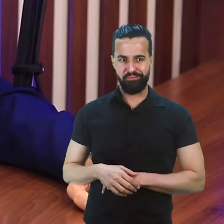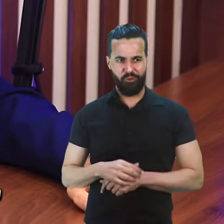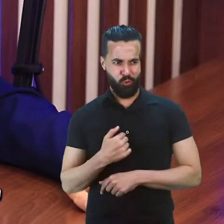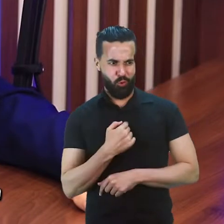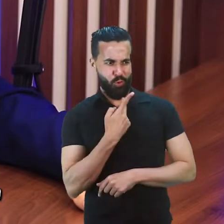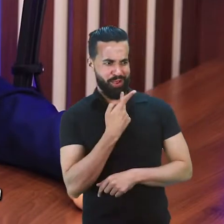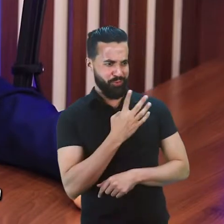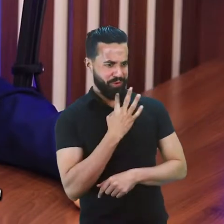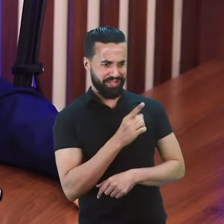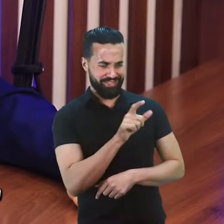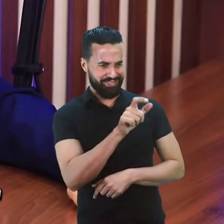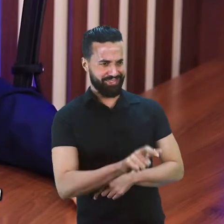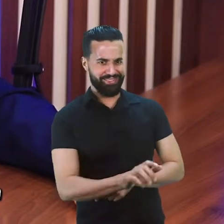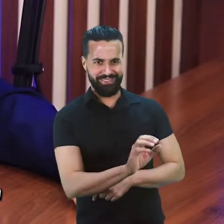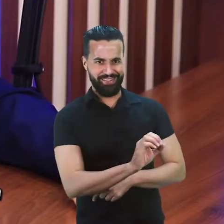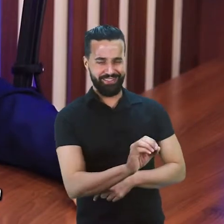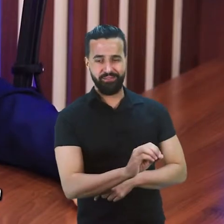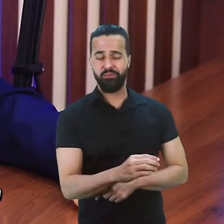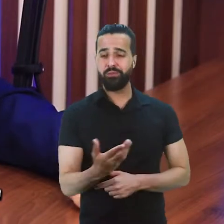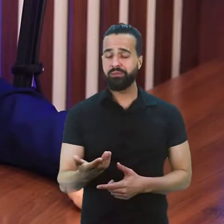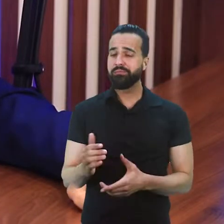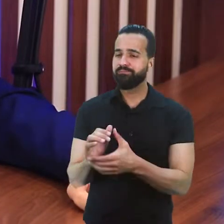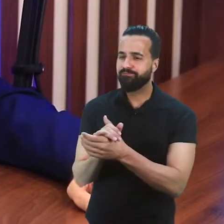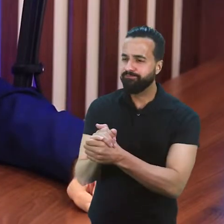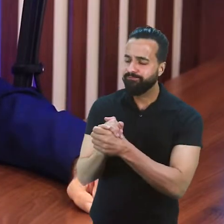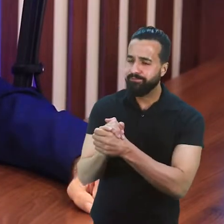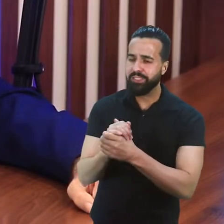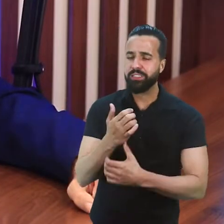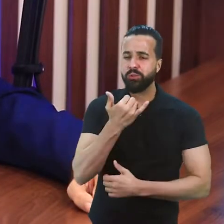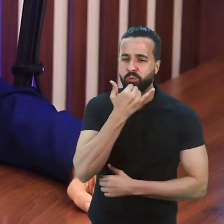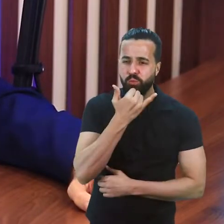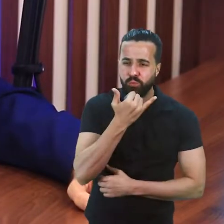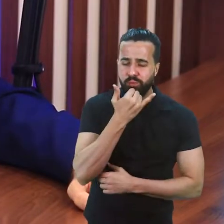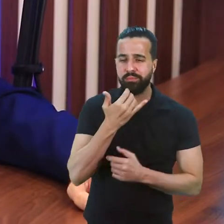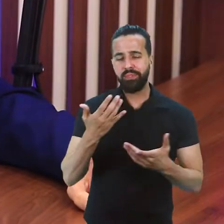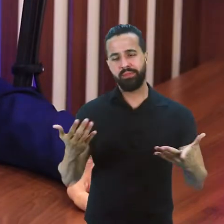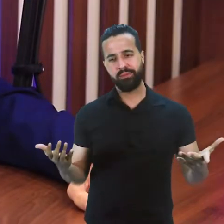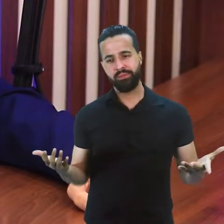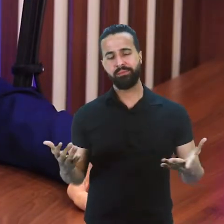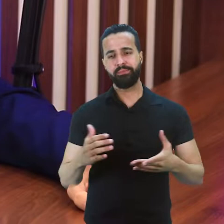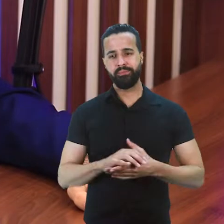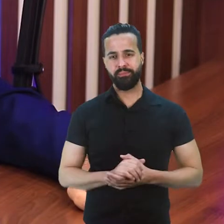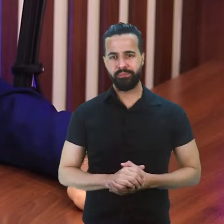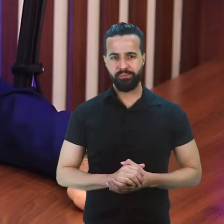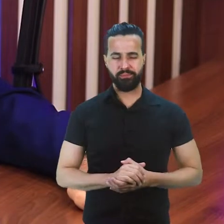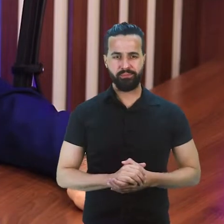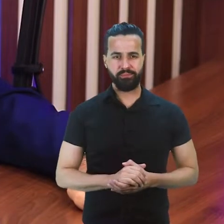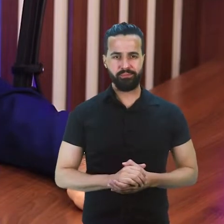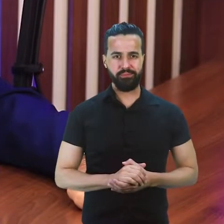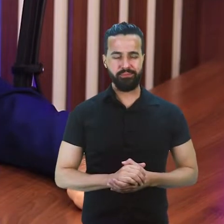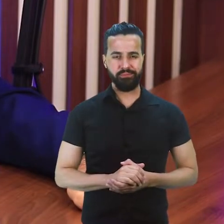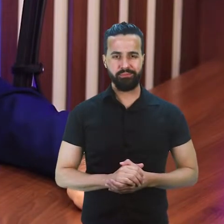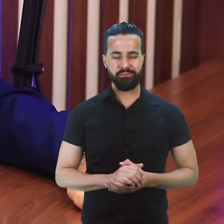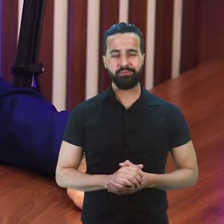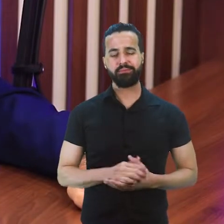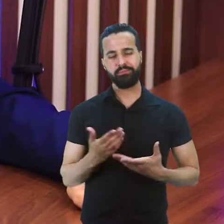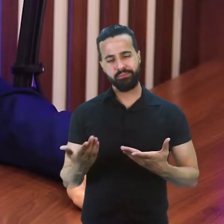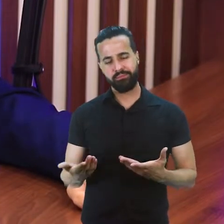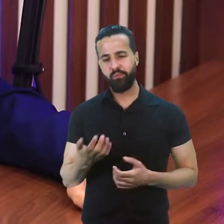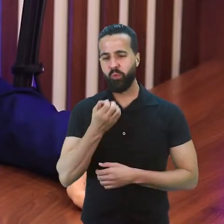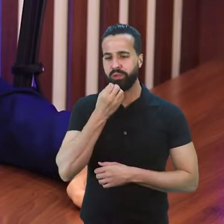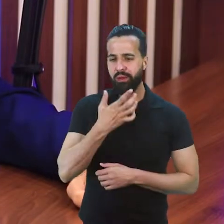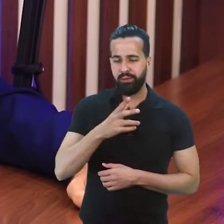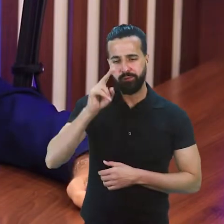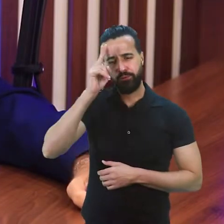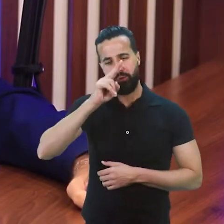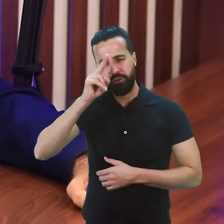Que eu cumprimentei, eu já pedi desculpa para ele, falei, né... Falei para ele que... E aí comecei a contar a minha